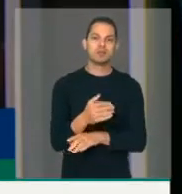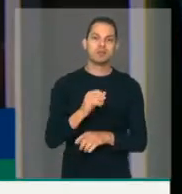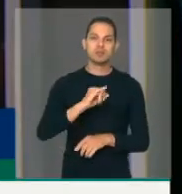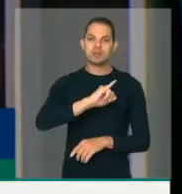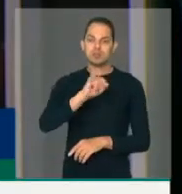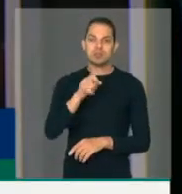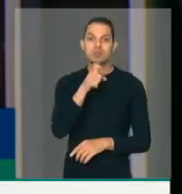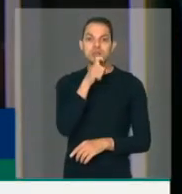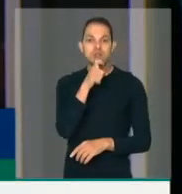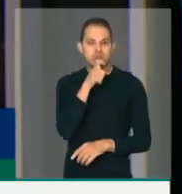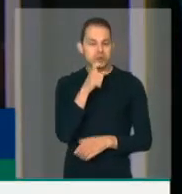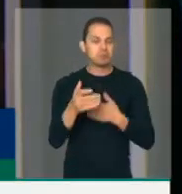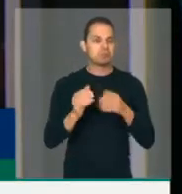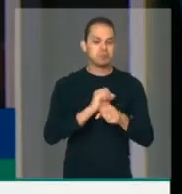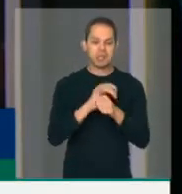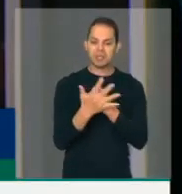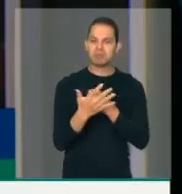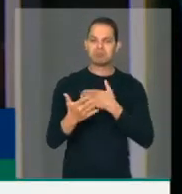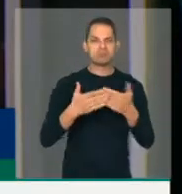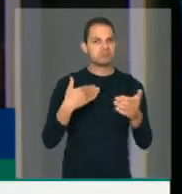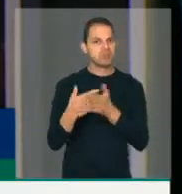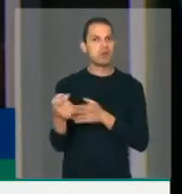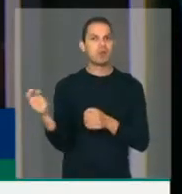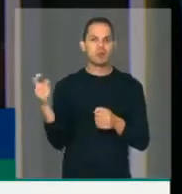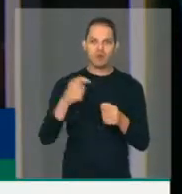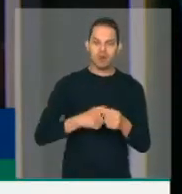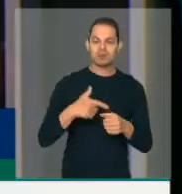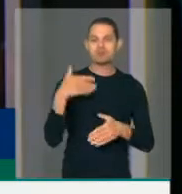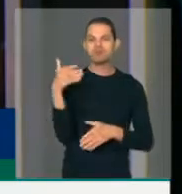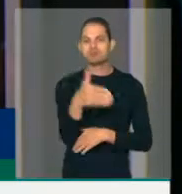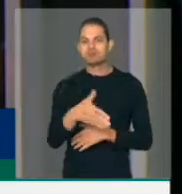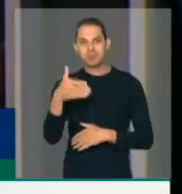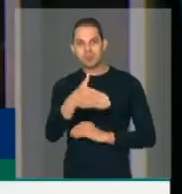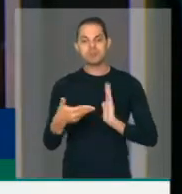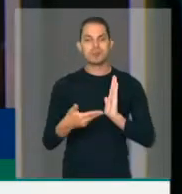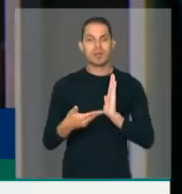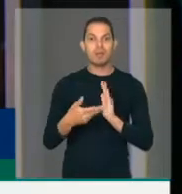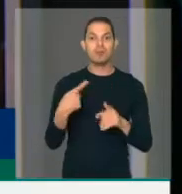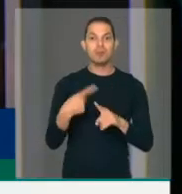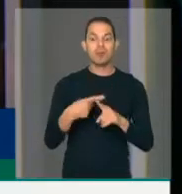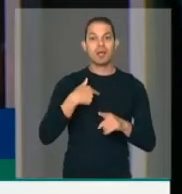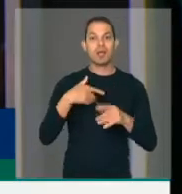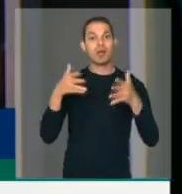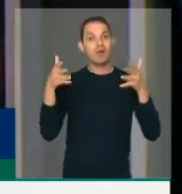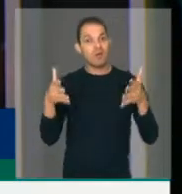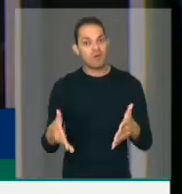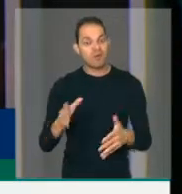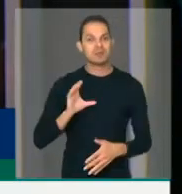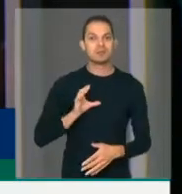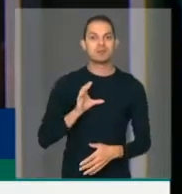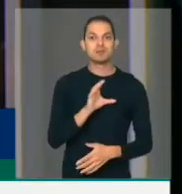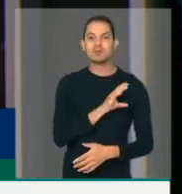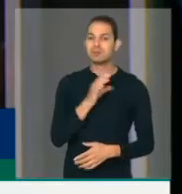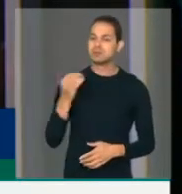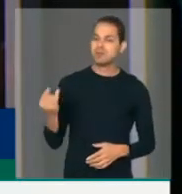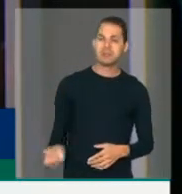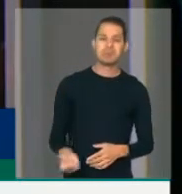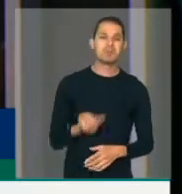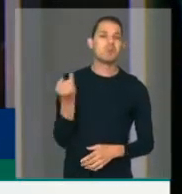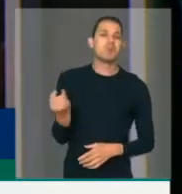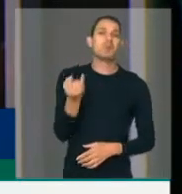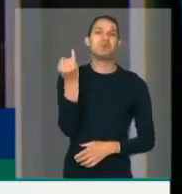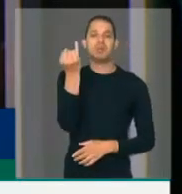julho, mesmo na pandemia, mesmo porque eu, como já disse, faço parte de uma comissão extremamente importante